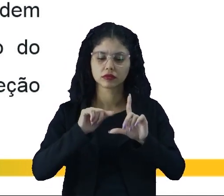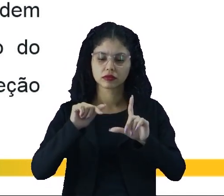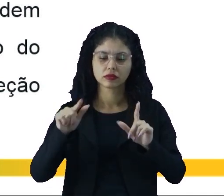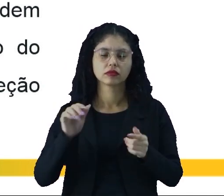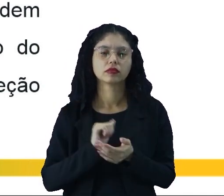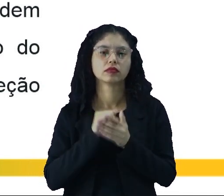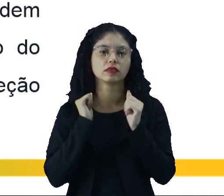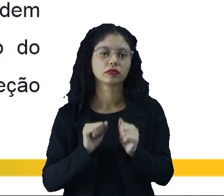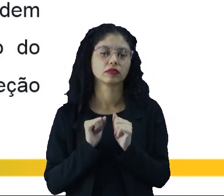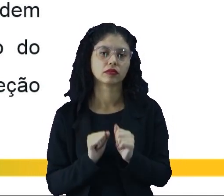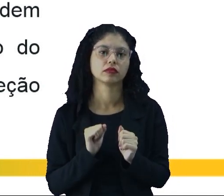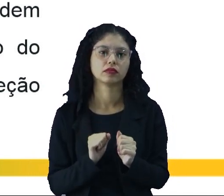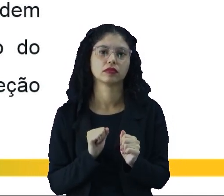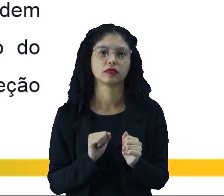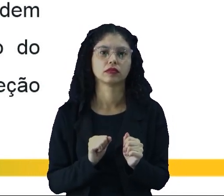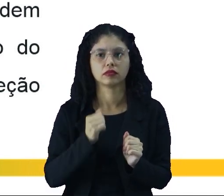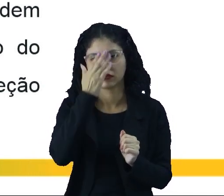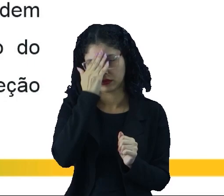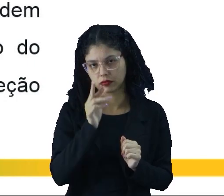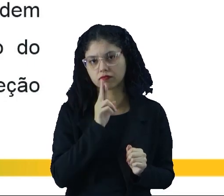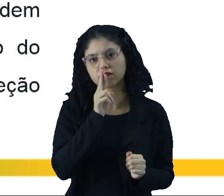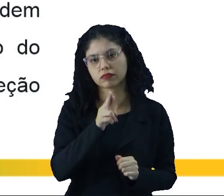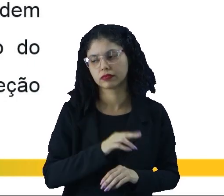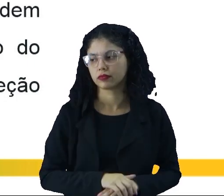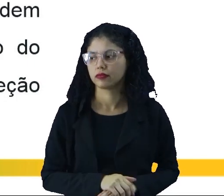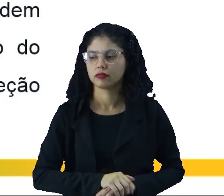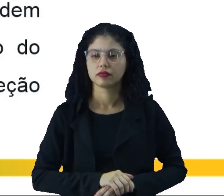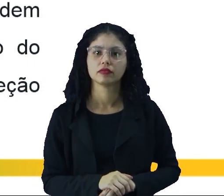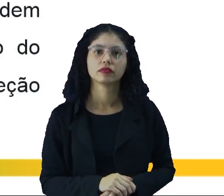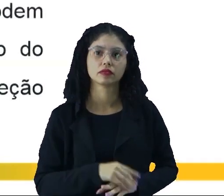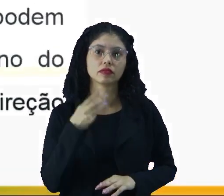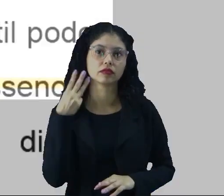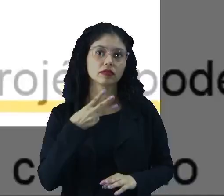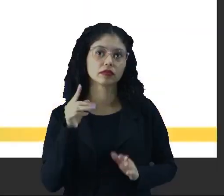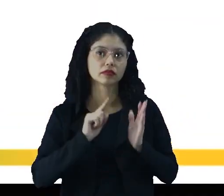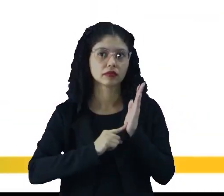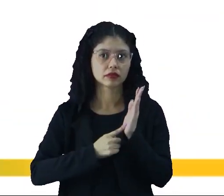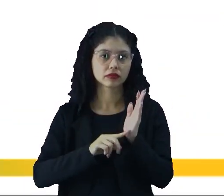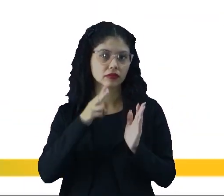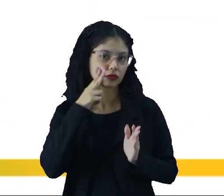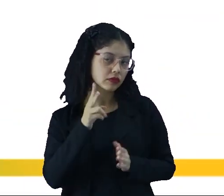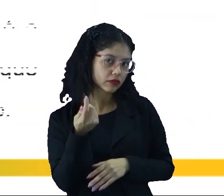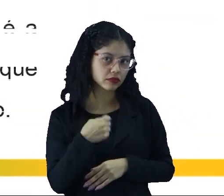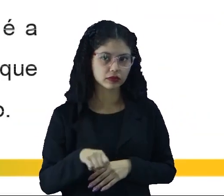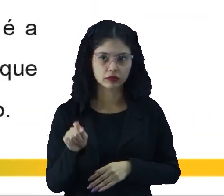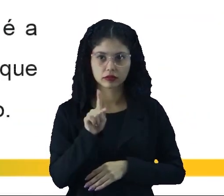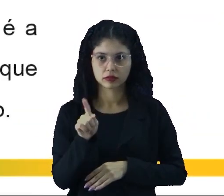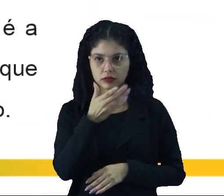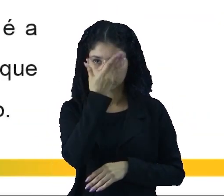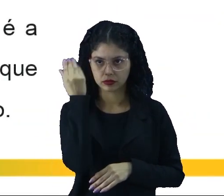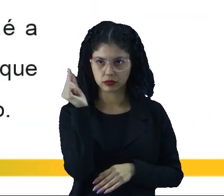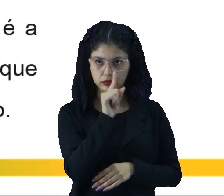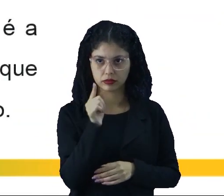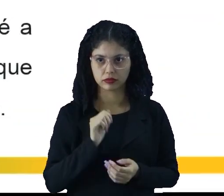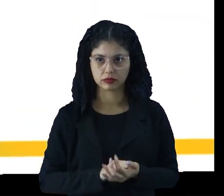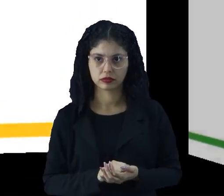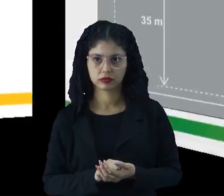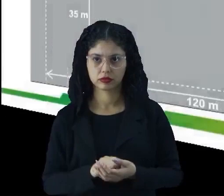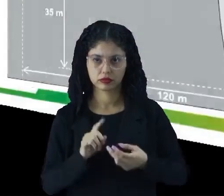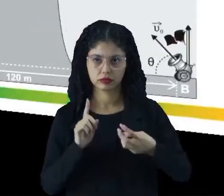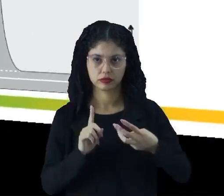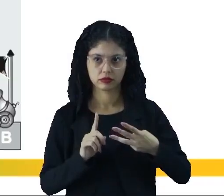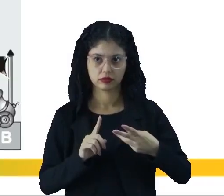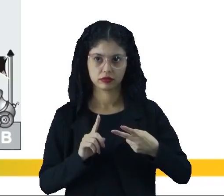gráfico para podermos saber a resposta. Um terceiro ponto que a gente não precisa esquecer, a gente precisa